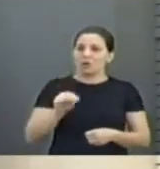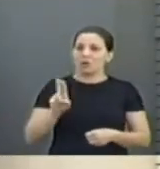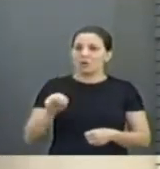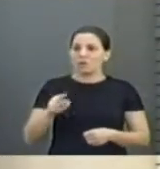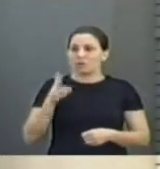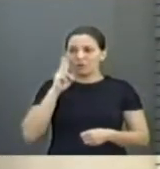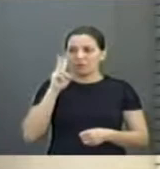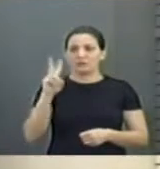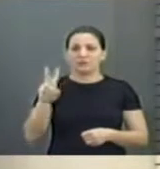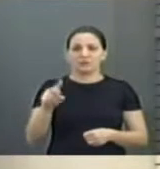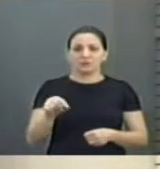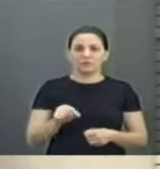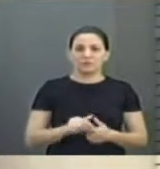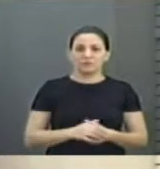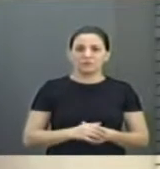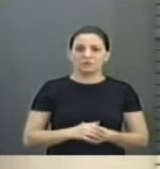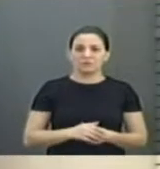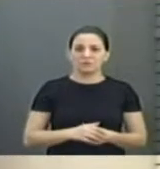eu nunca fui.